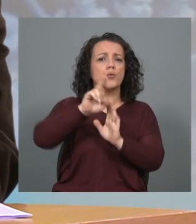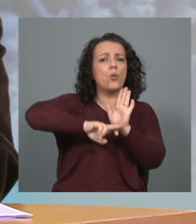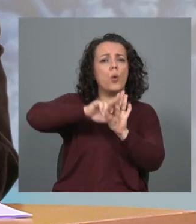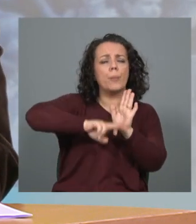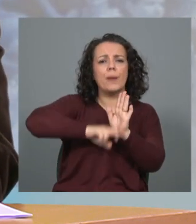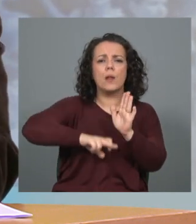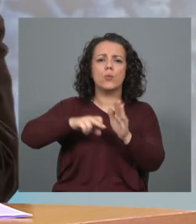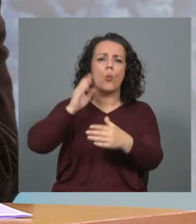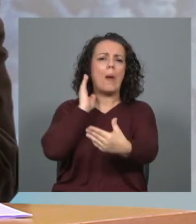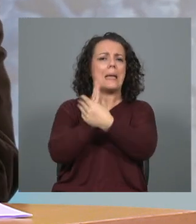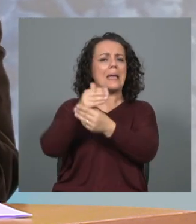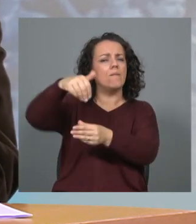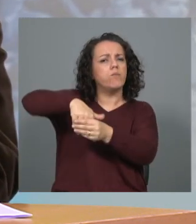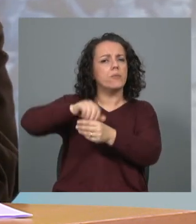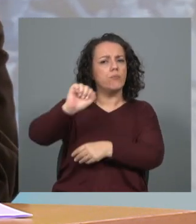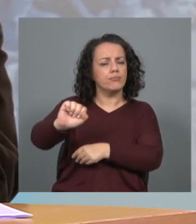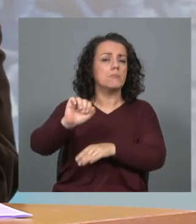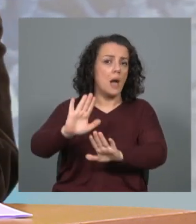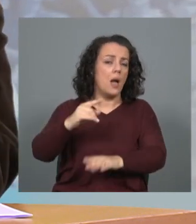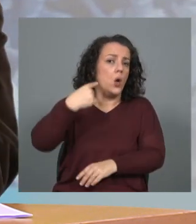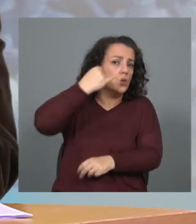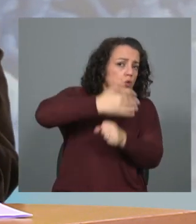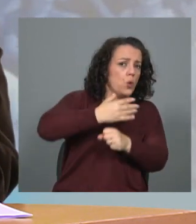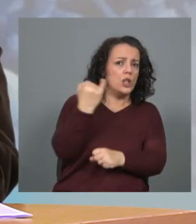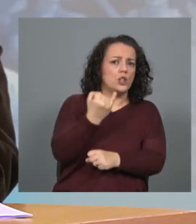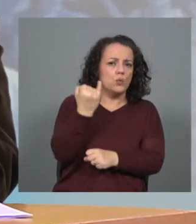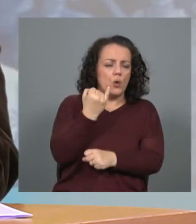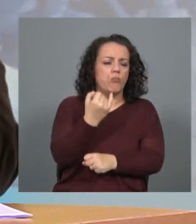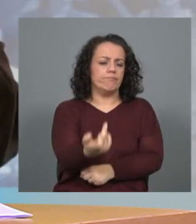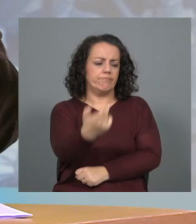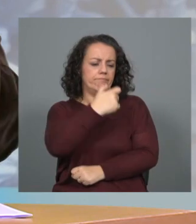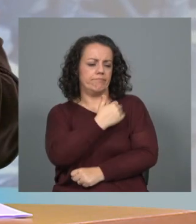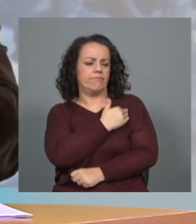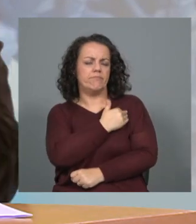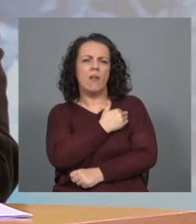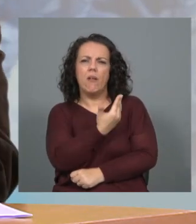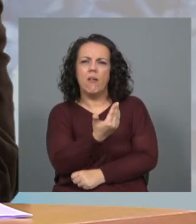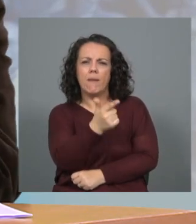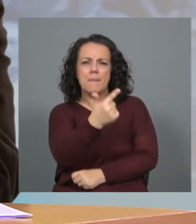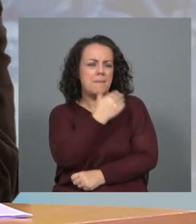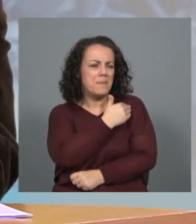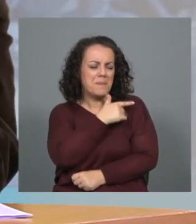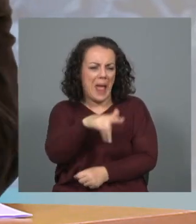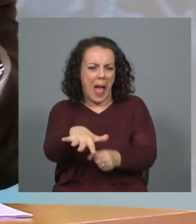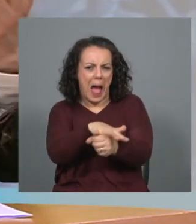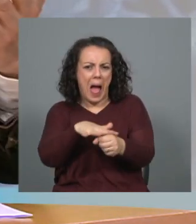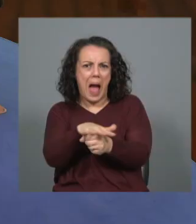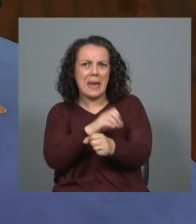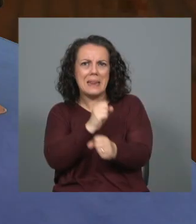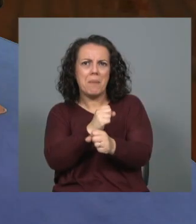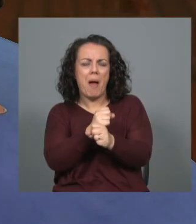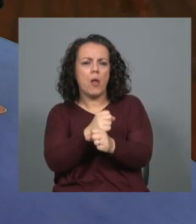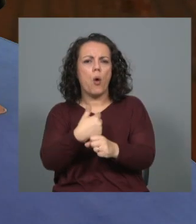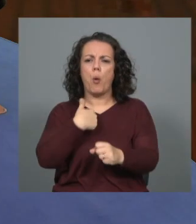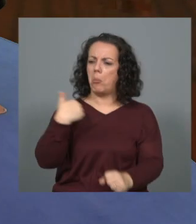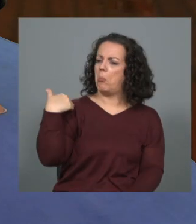mas também, e temos casos muito interessantes de instituições que vieram ter connosco dizendo, mas estão a falar desta área de trabalho e nós não aparecemos, ninguém